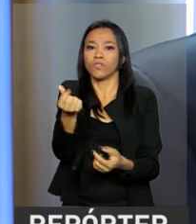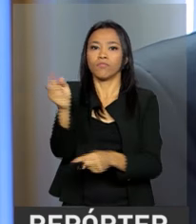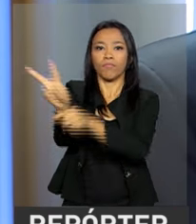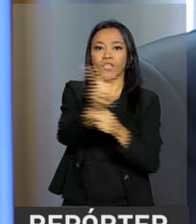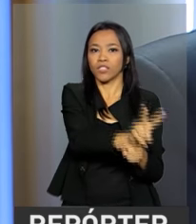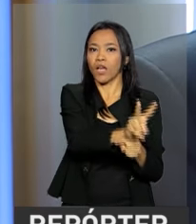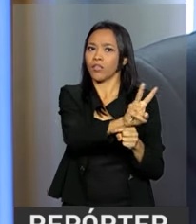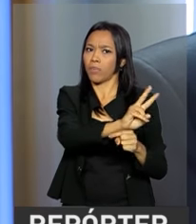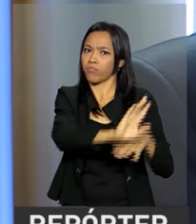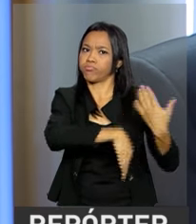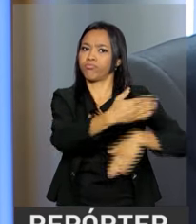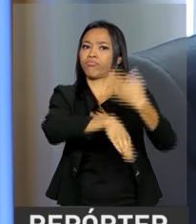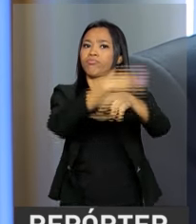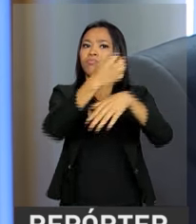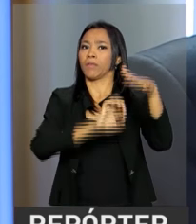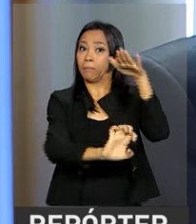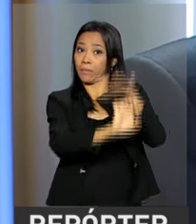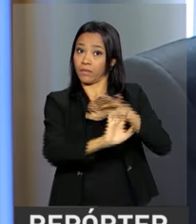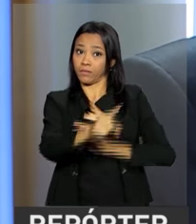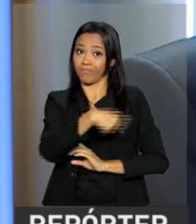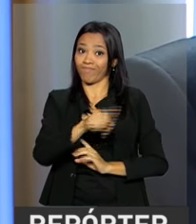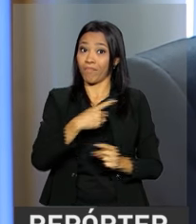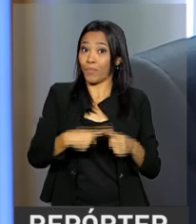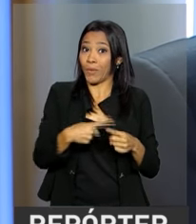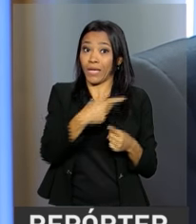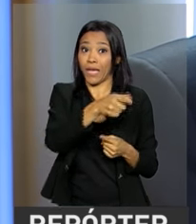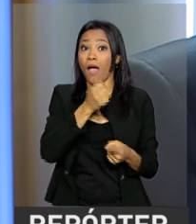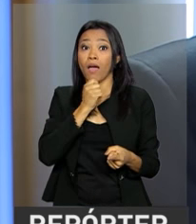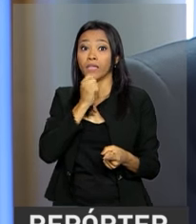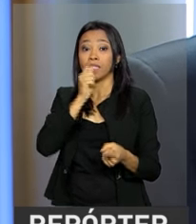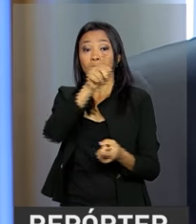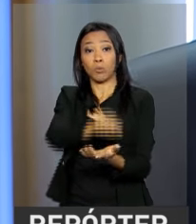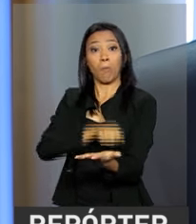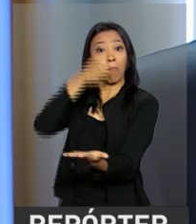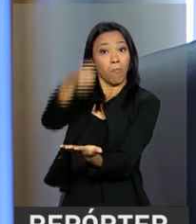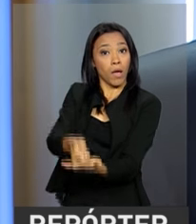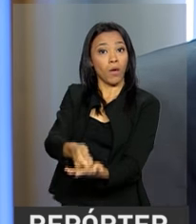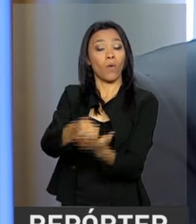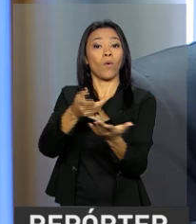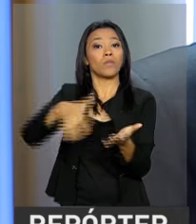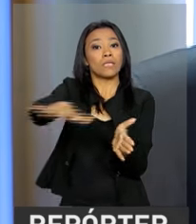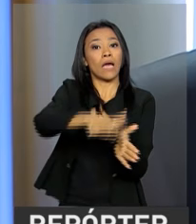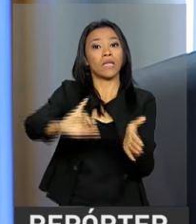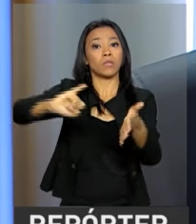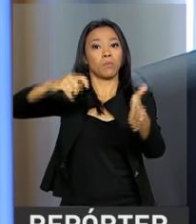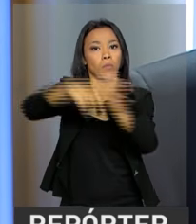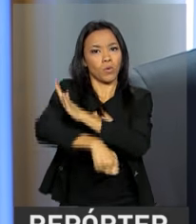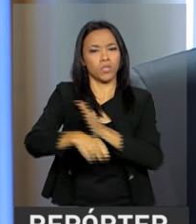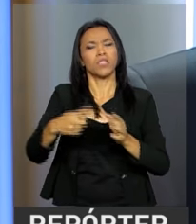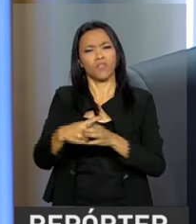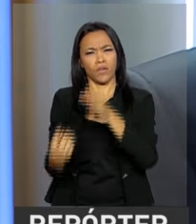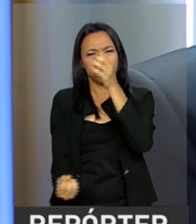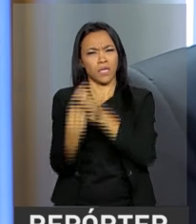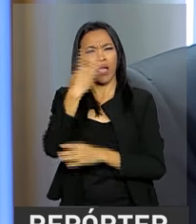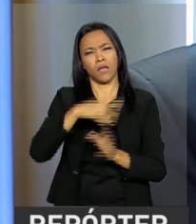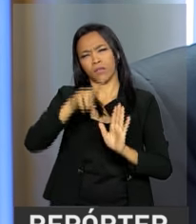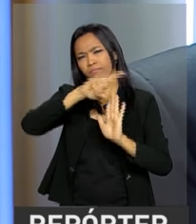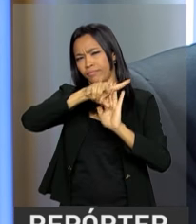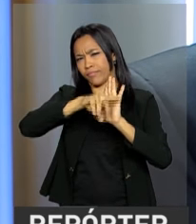crescer porque não tem a quitação da receita possam fazê-lo então foi criada uma série de